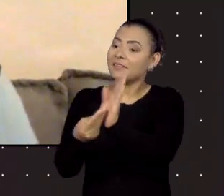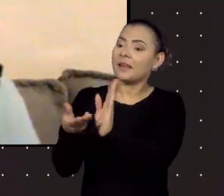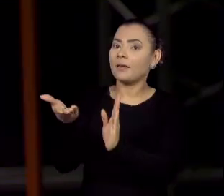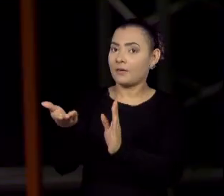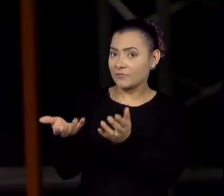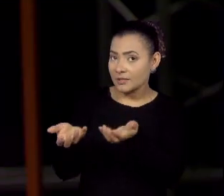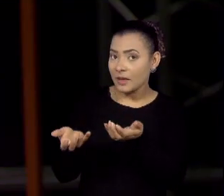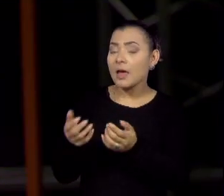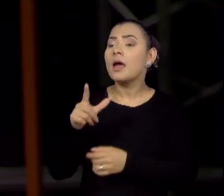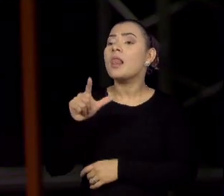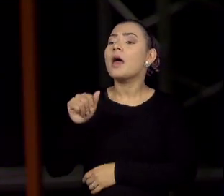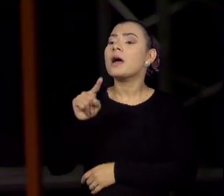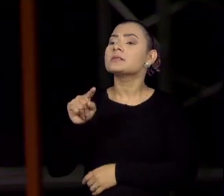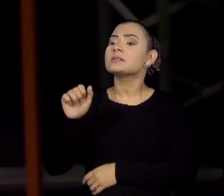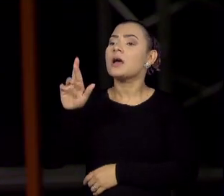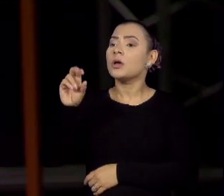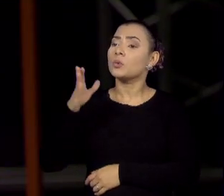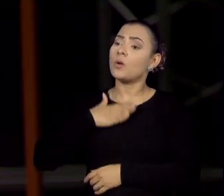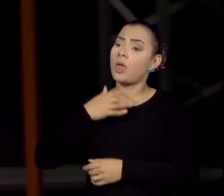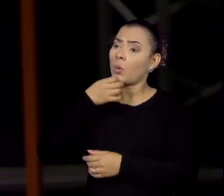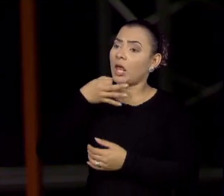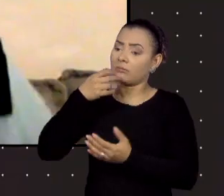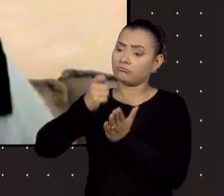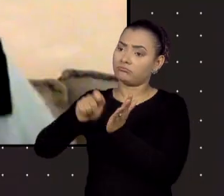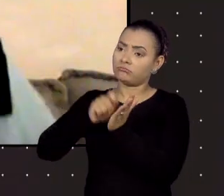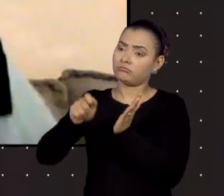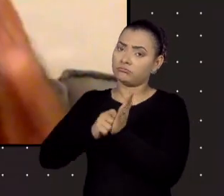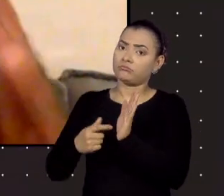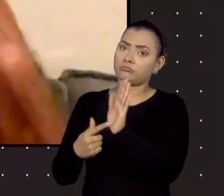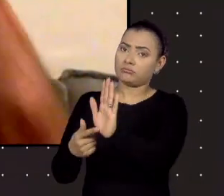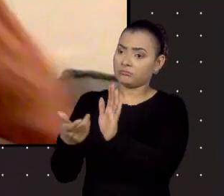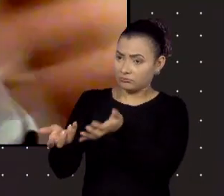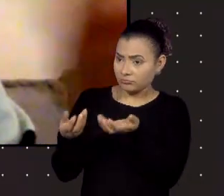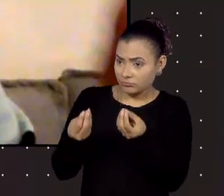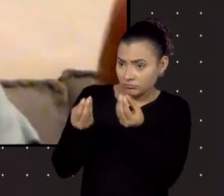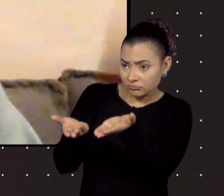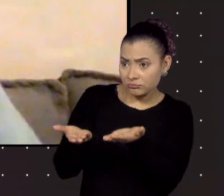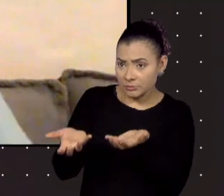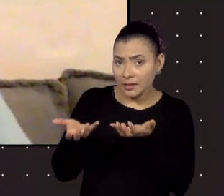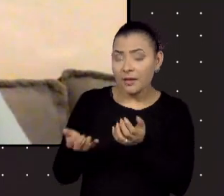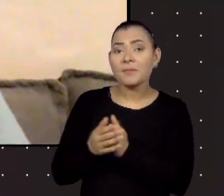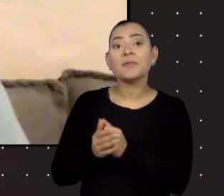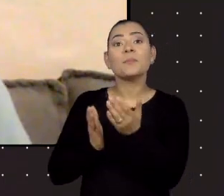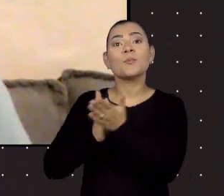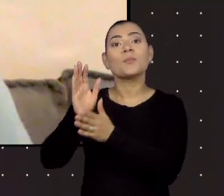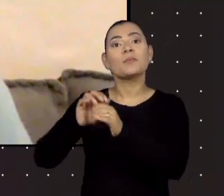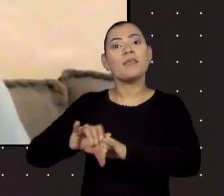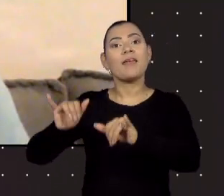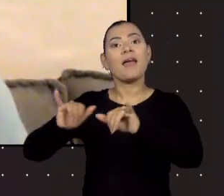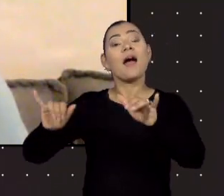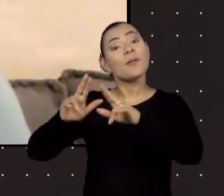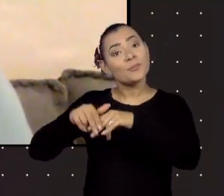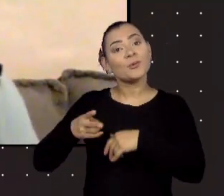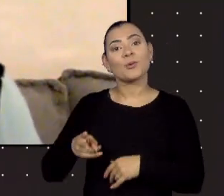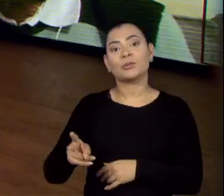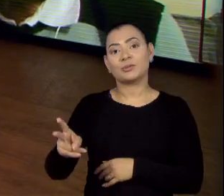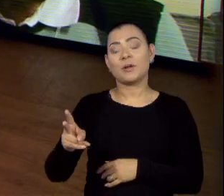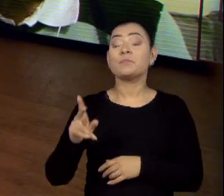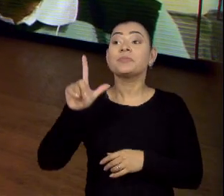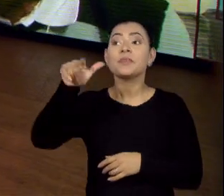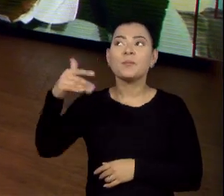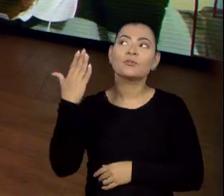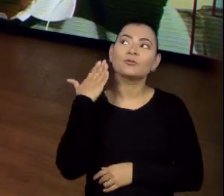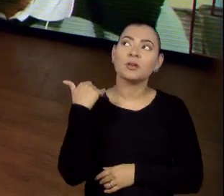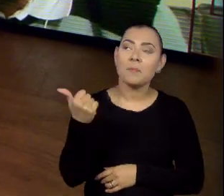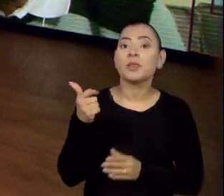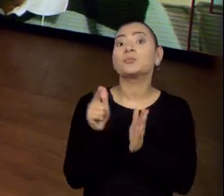seu Lázaro, eu sou crítico de cinema, me dá a permanente. E aí eu continuei. Depois fui chamado para